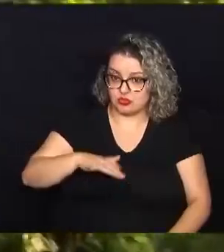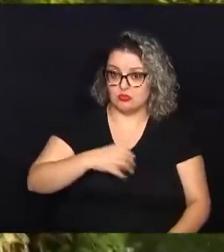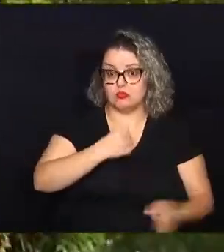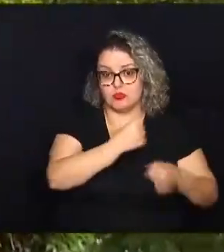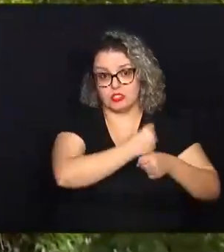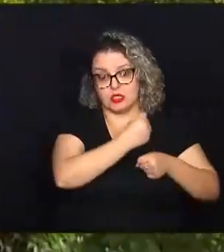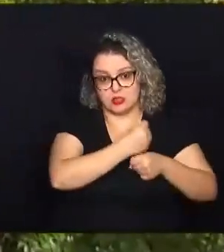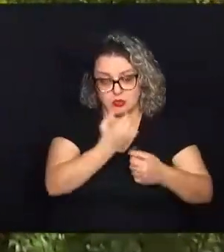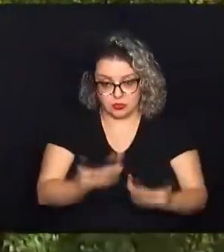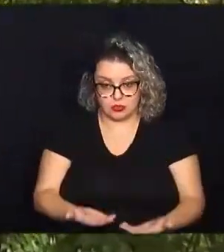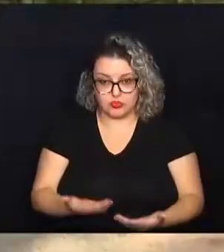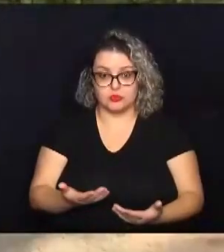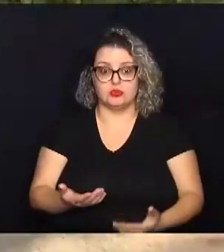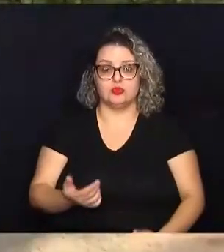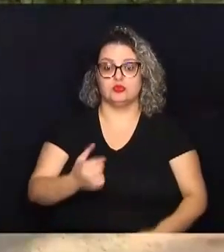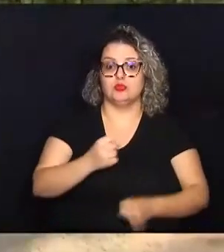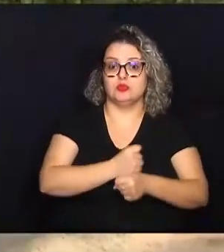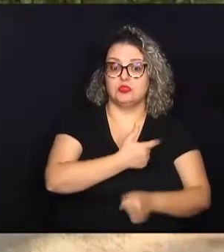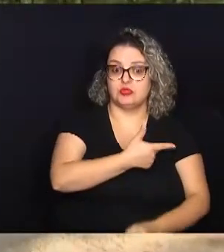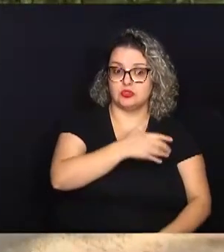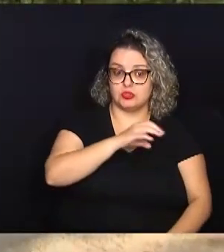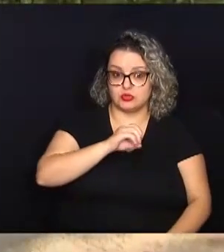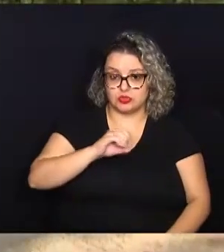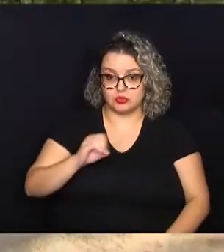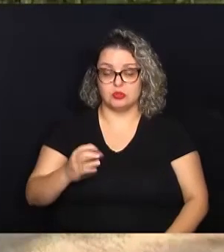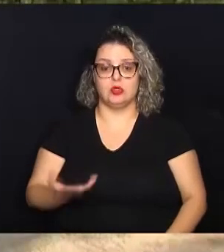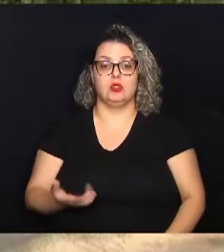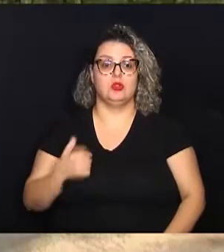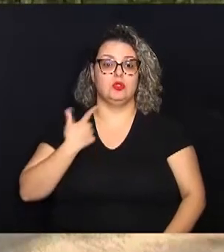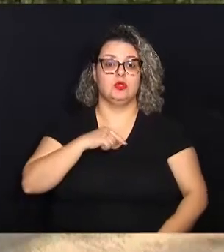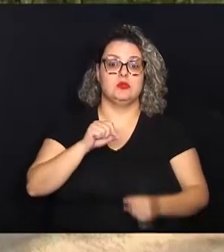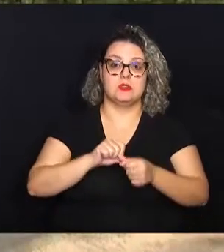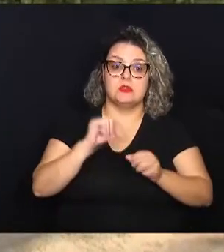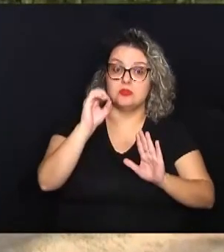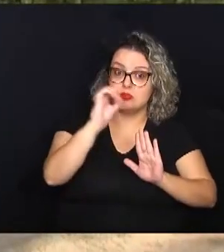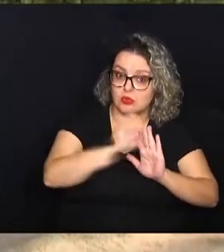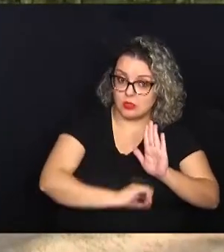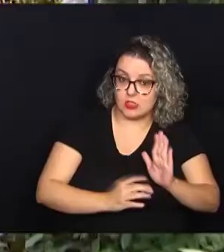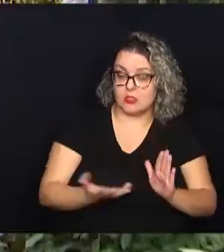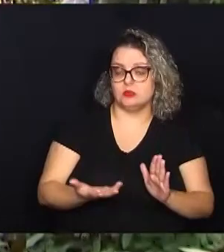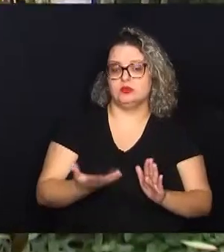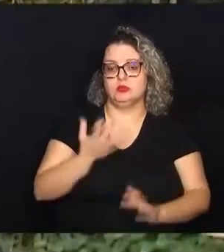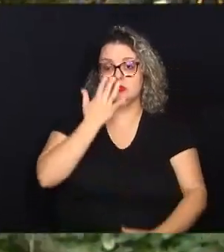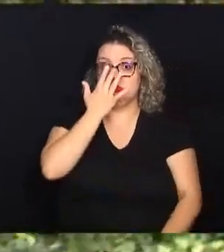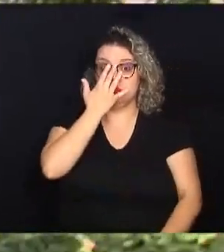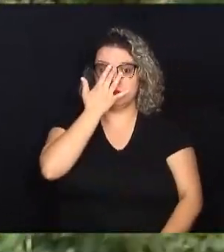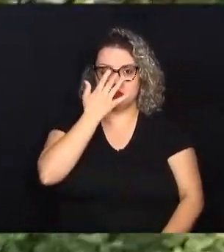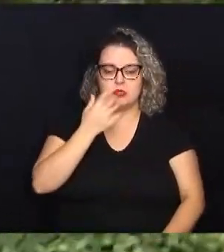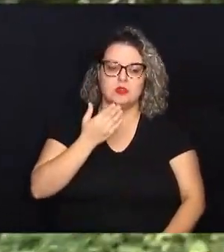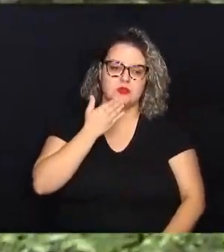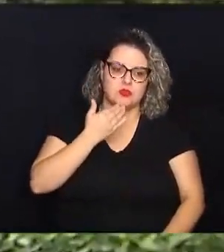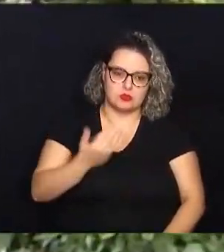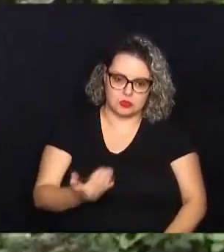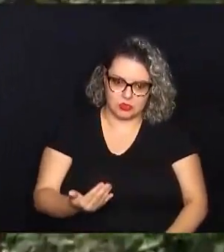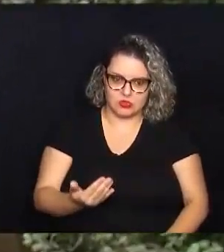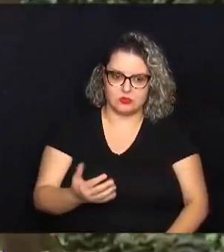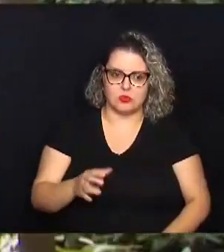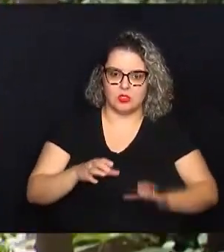administradora ali por alguns anos nos anos de 2000 nós fazíamos os ofícios as